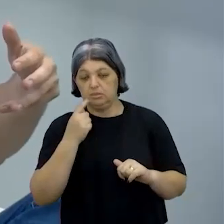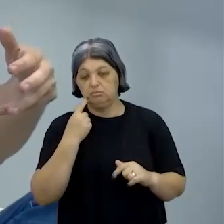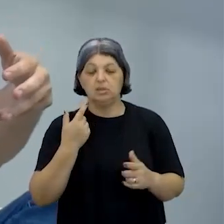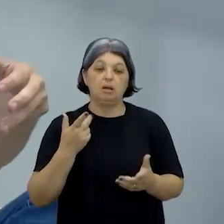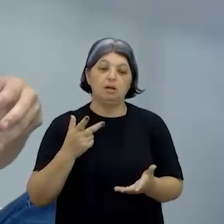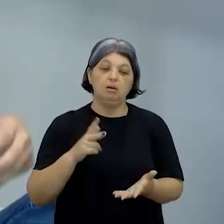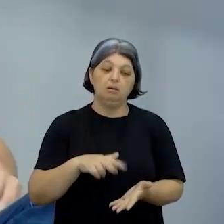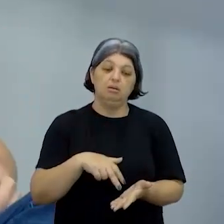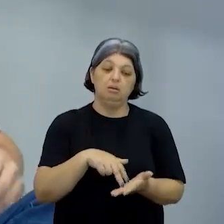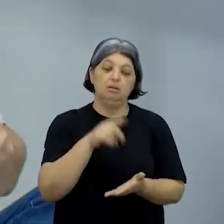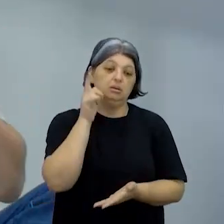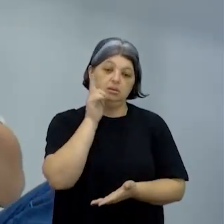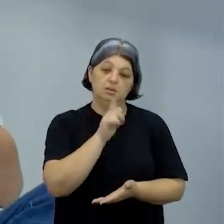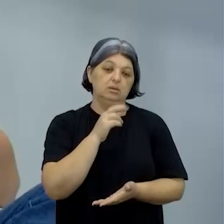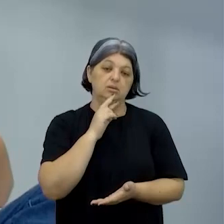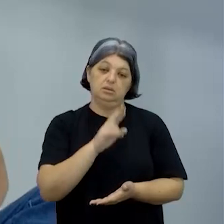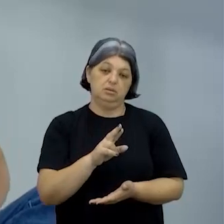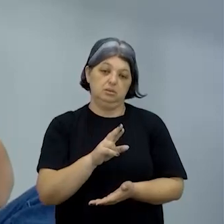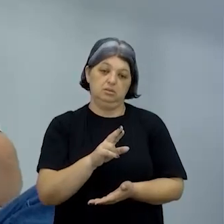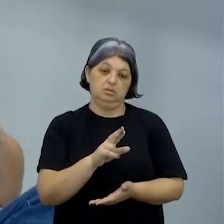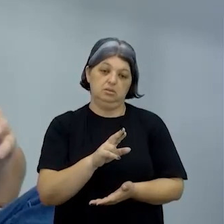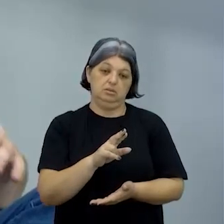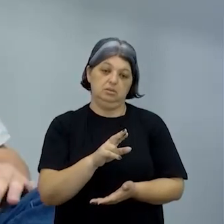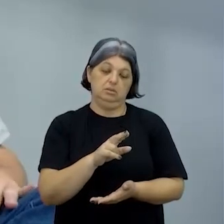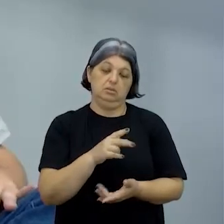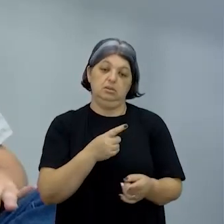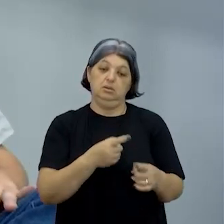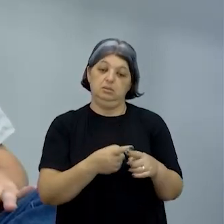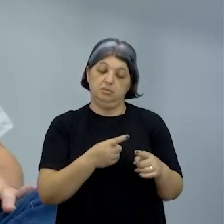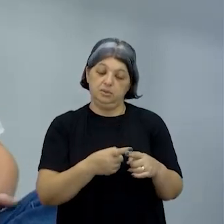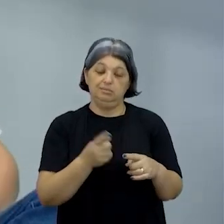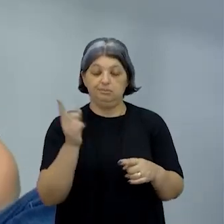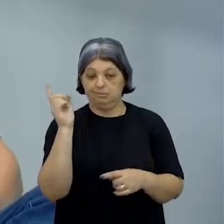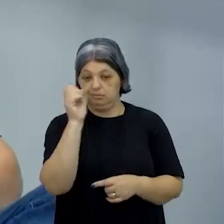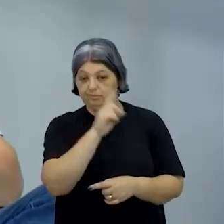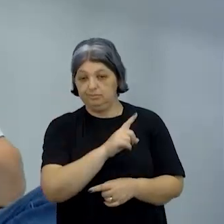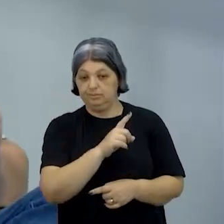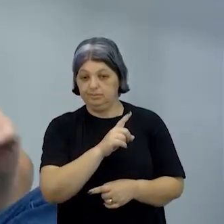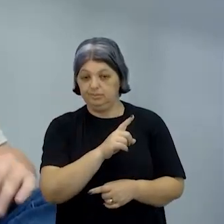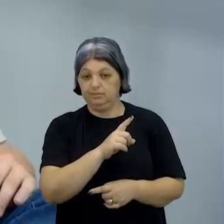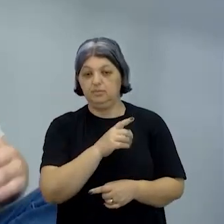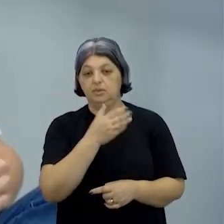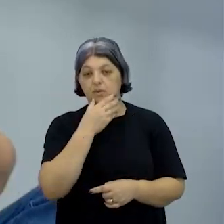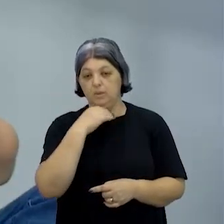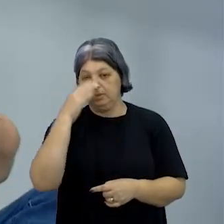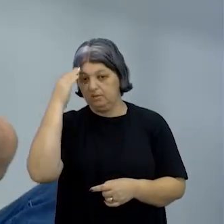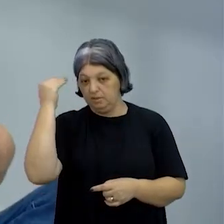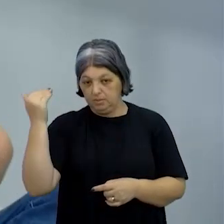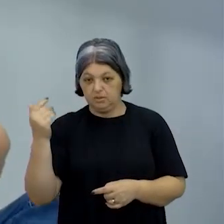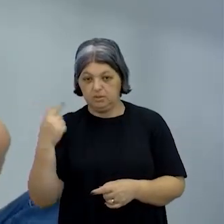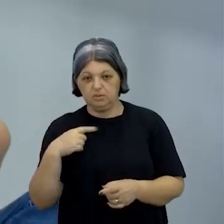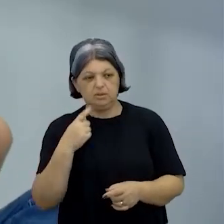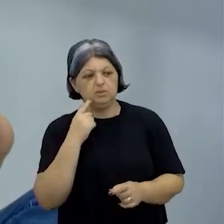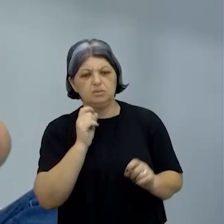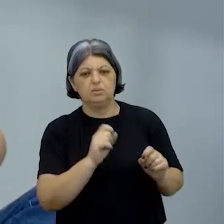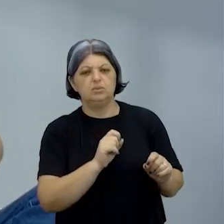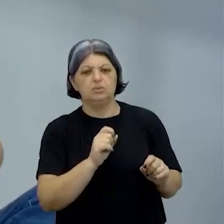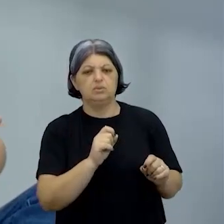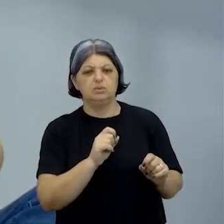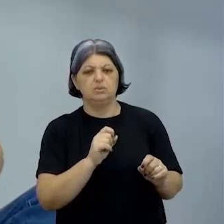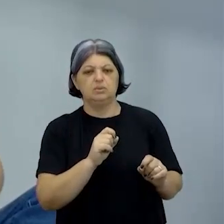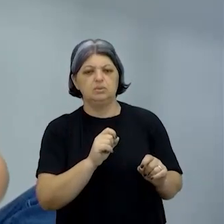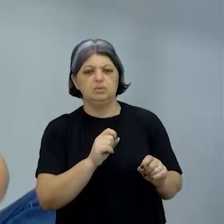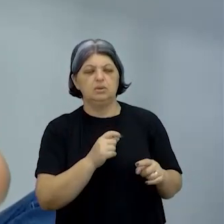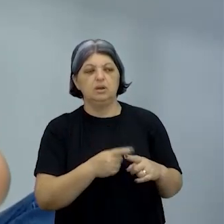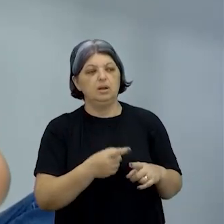e responder. O que teria deixado o Chris Rock numa situação muito mais complicada. O Will Smith, ele tomou a pior decisão possível, tanto é que depois quem vem a público e pede desculpa é